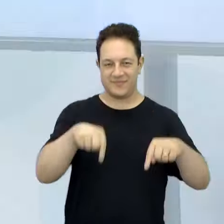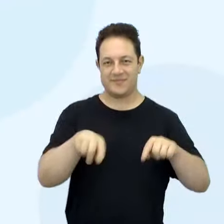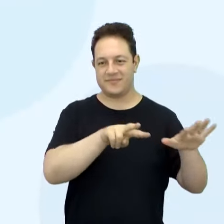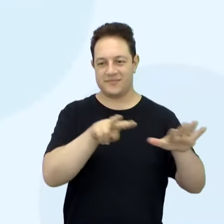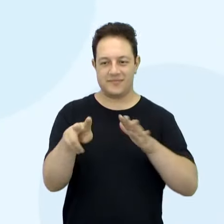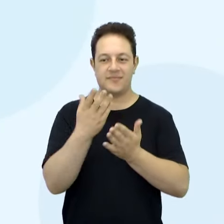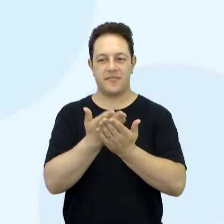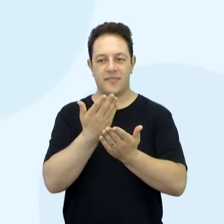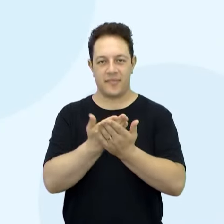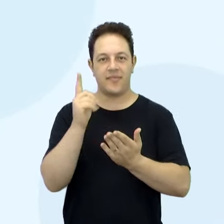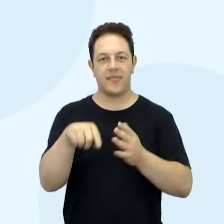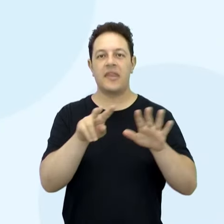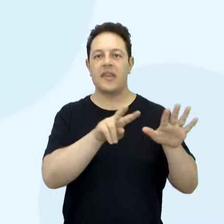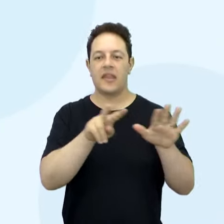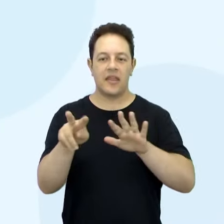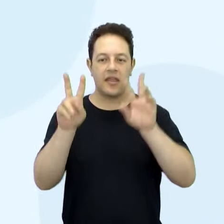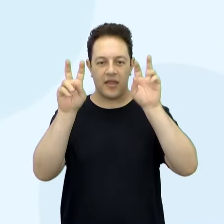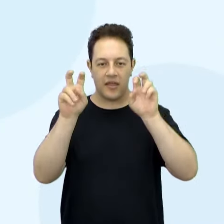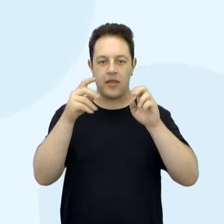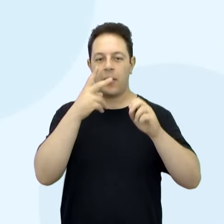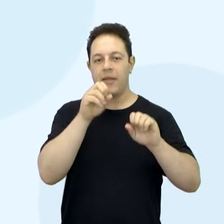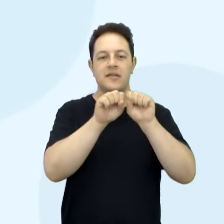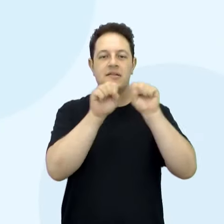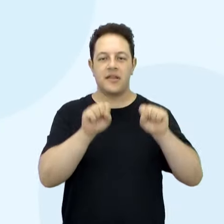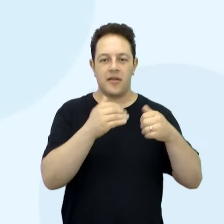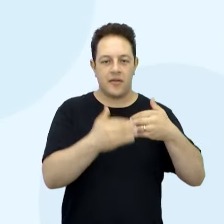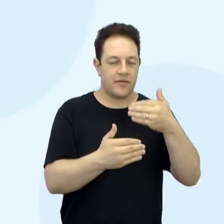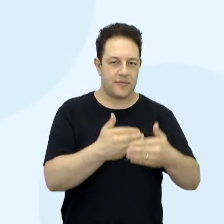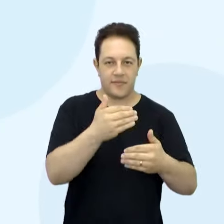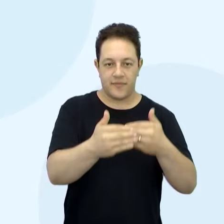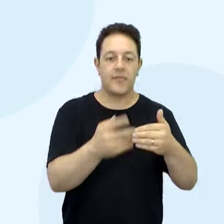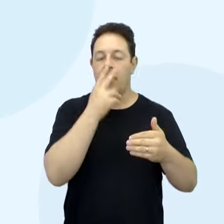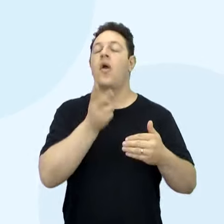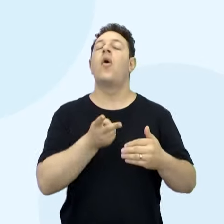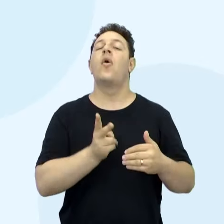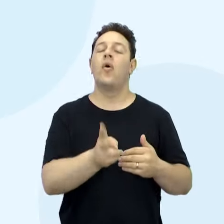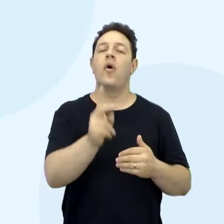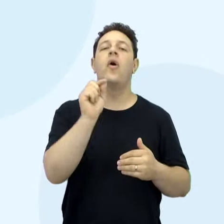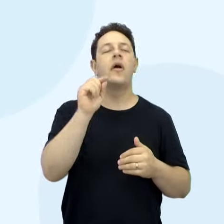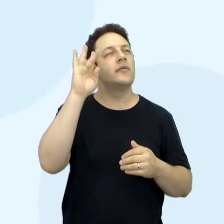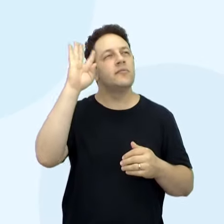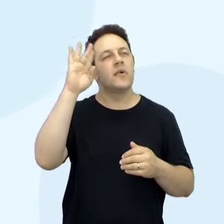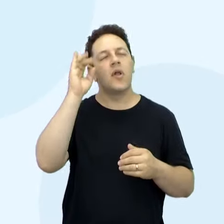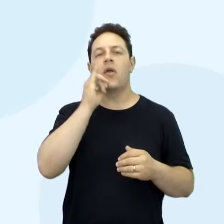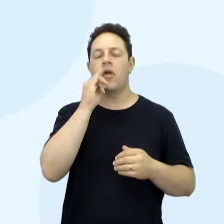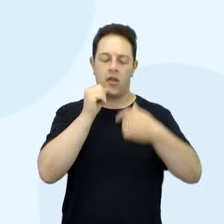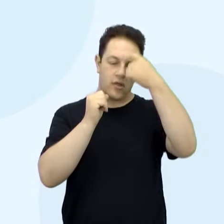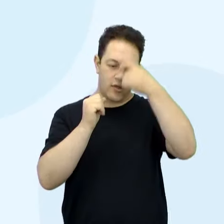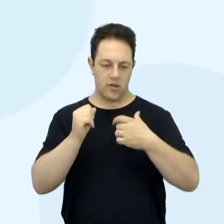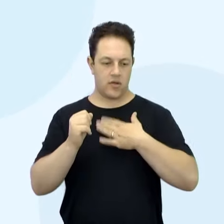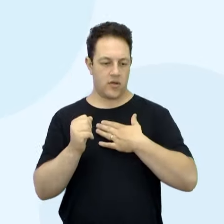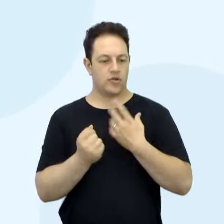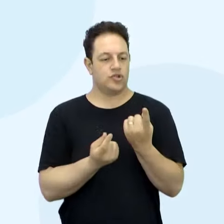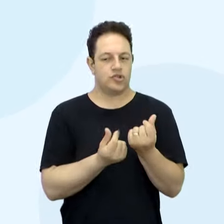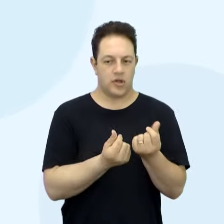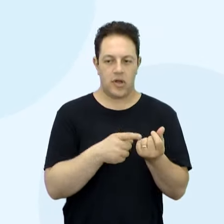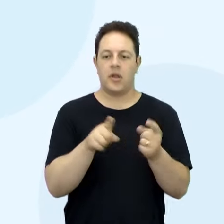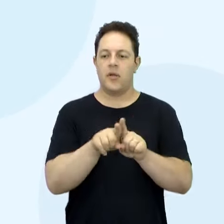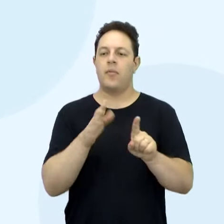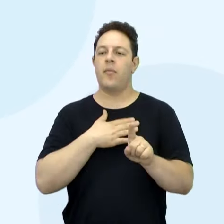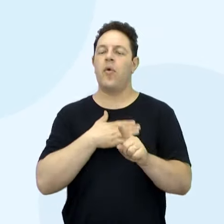é a semana de sistematização, dar continuidade à reflexão sobre sua relação com o dinheiro e o